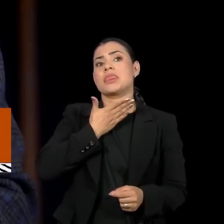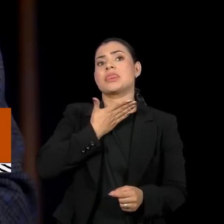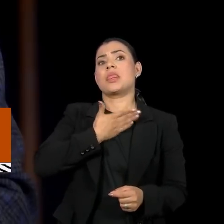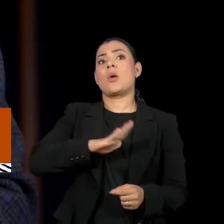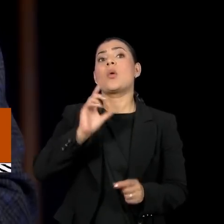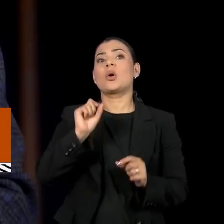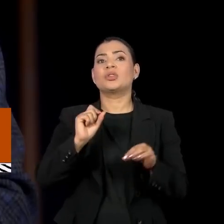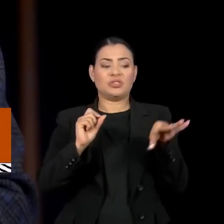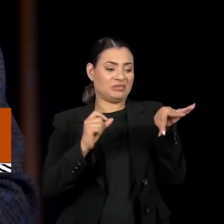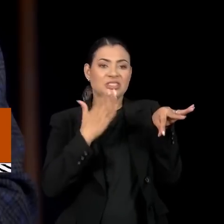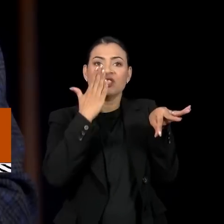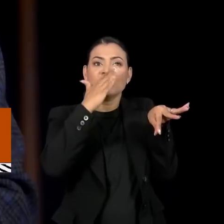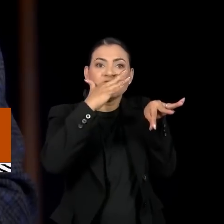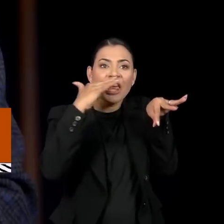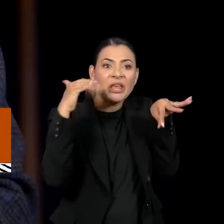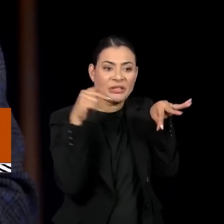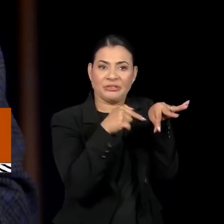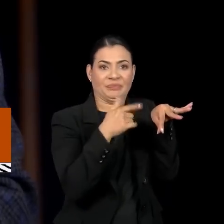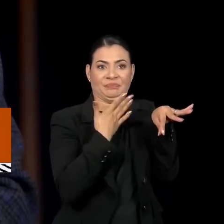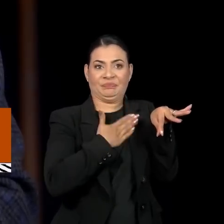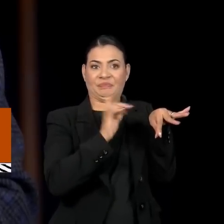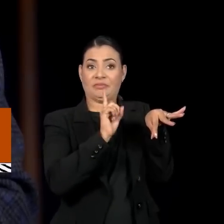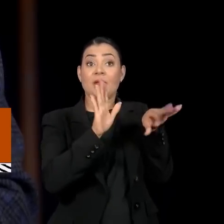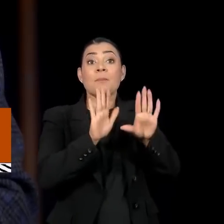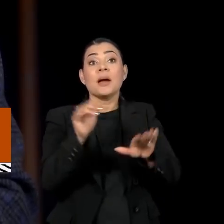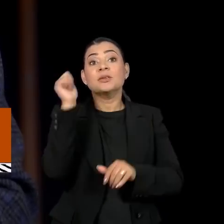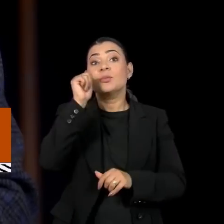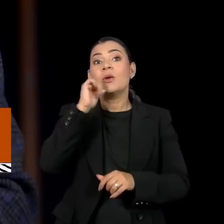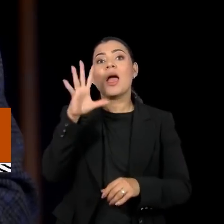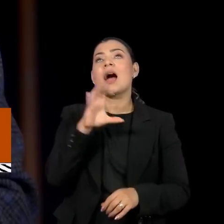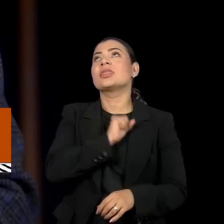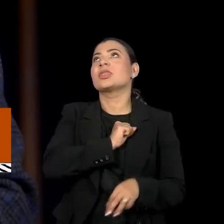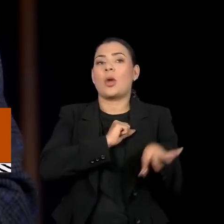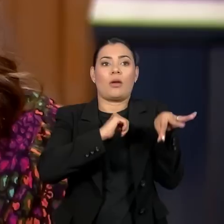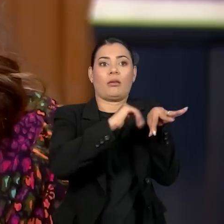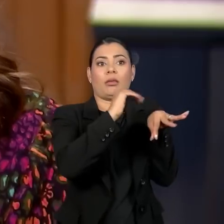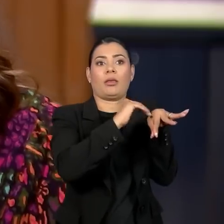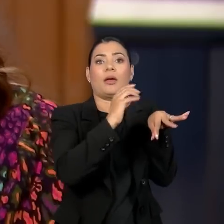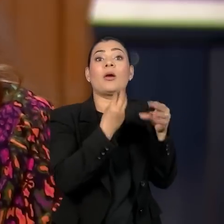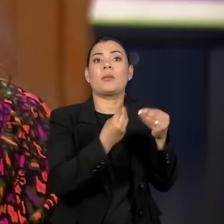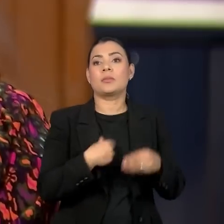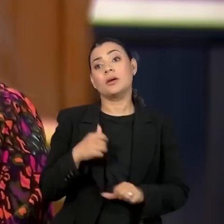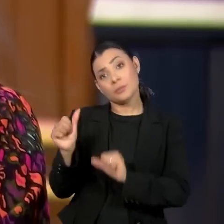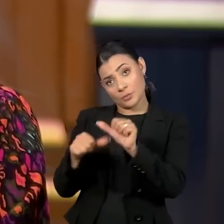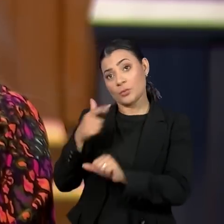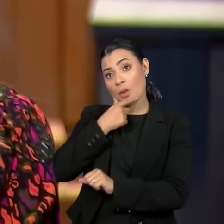de vagina e a mulher ama sexo oral? Muda de homem, né?